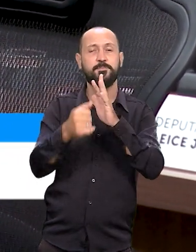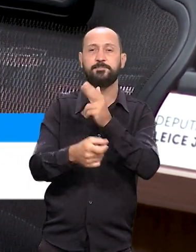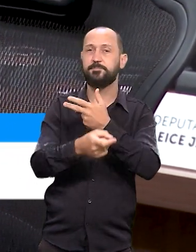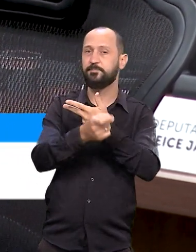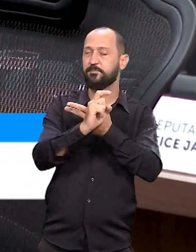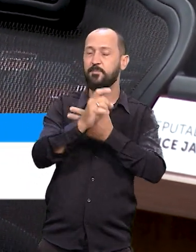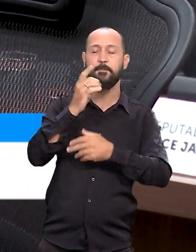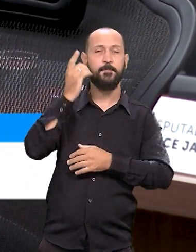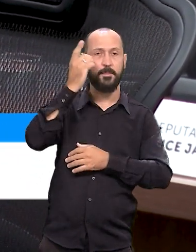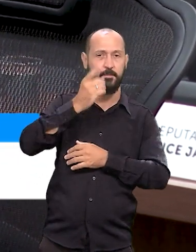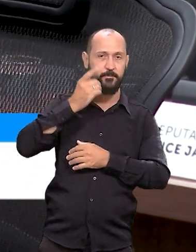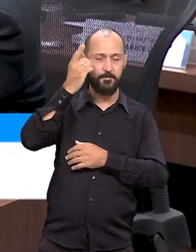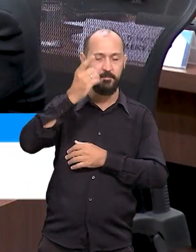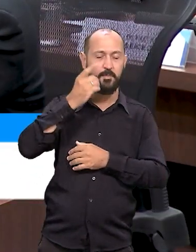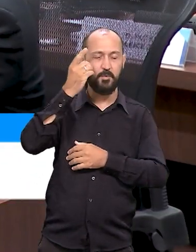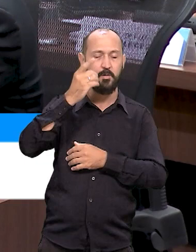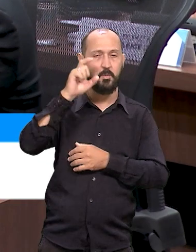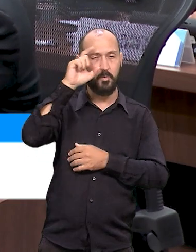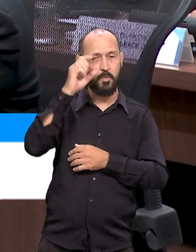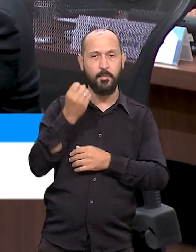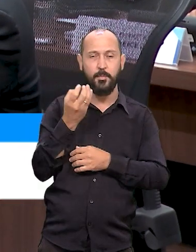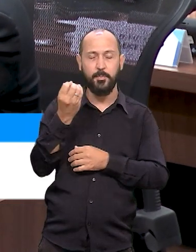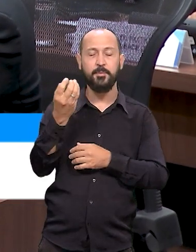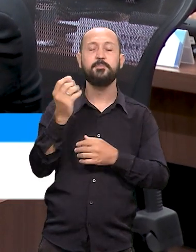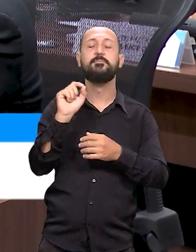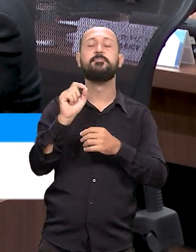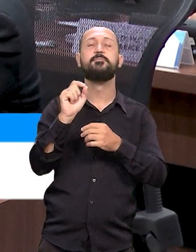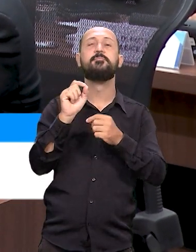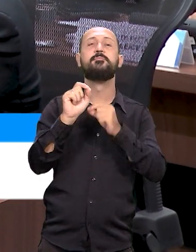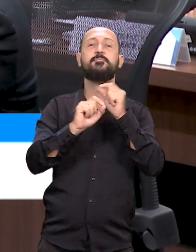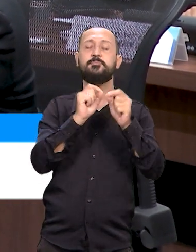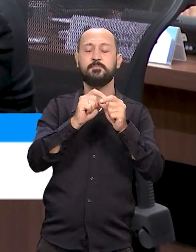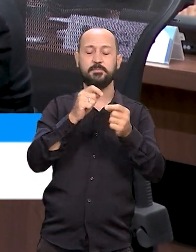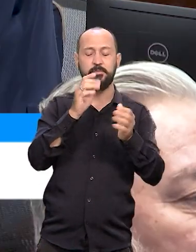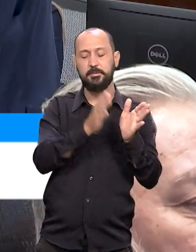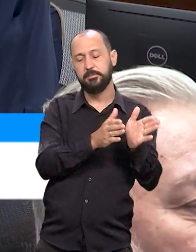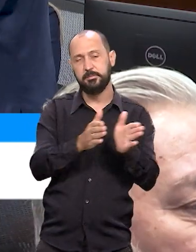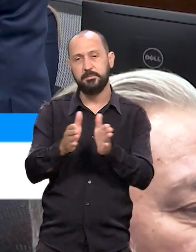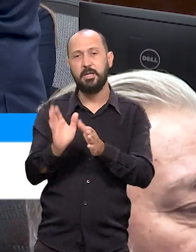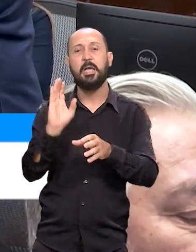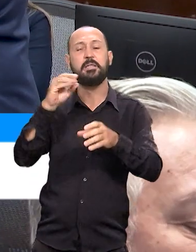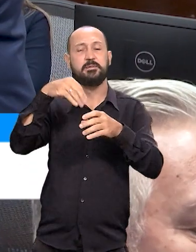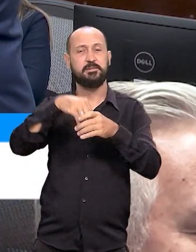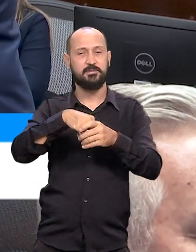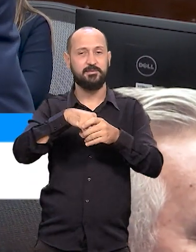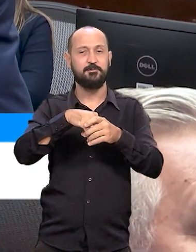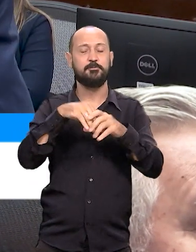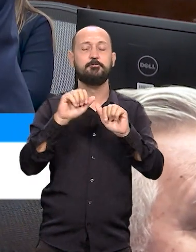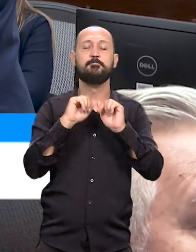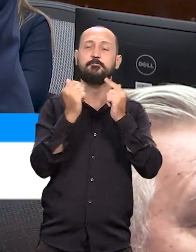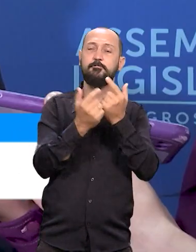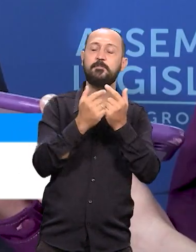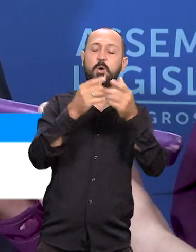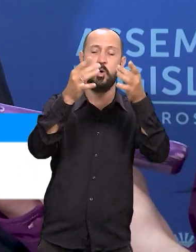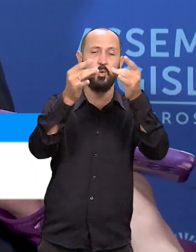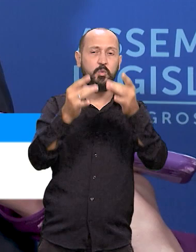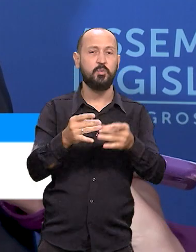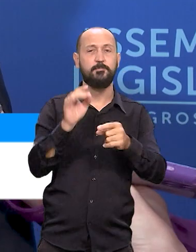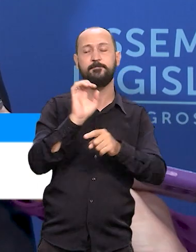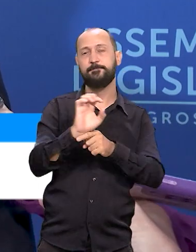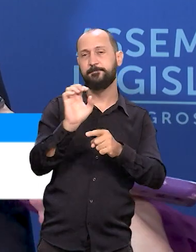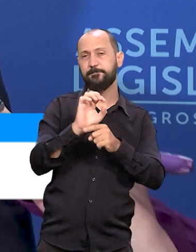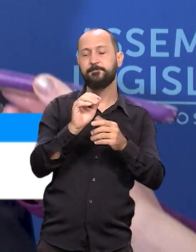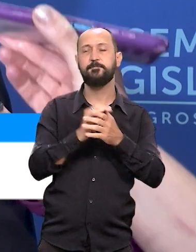Pedro Cian Neto, do PSD, explicou a tramitação da pauta na Casa de Leis e os pontos do orçamento do Estado. É uma